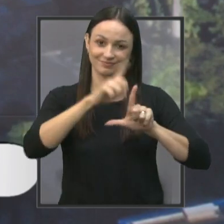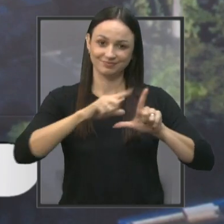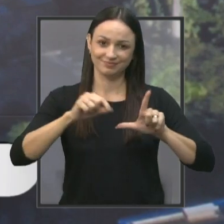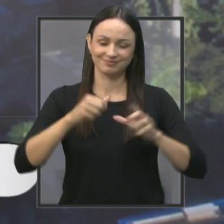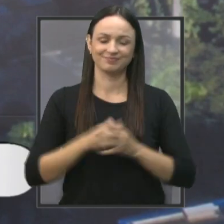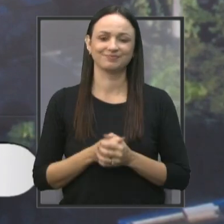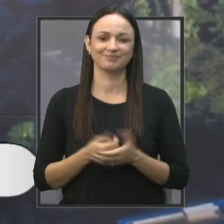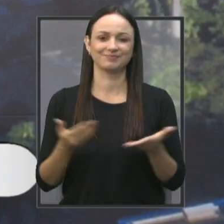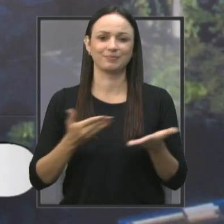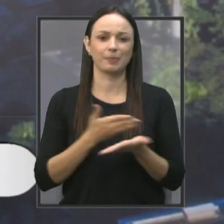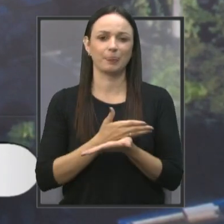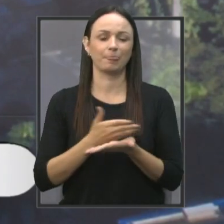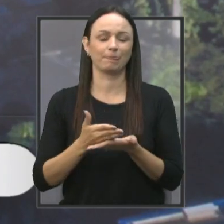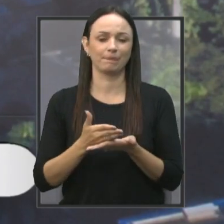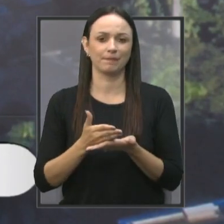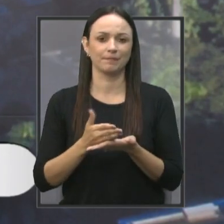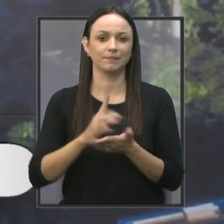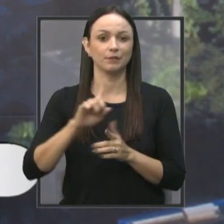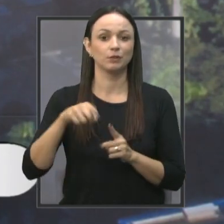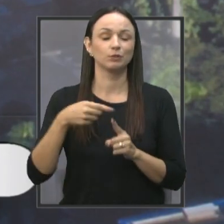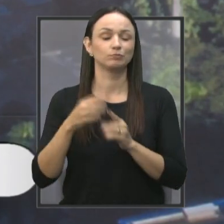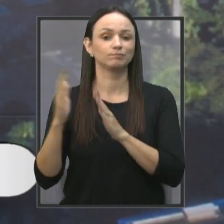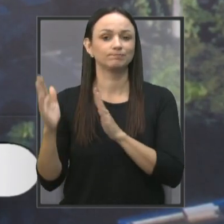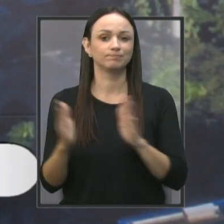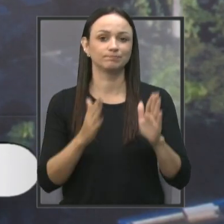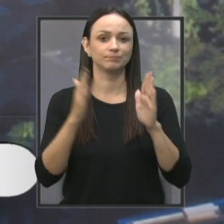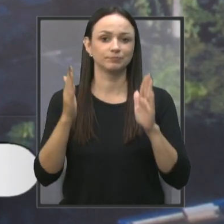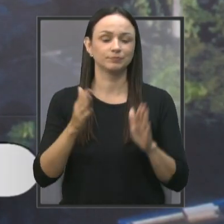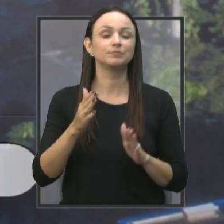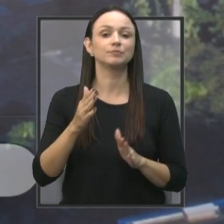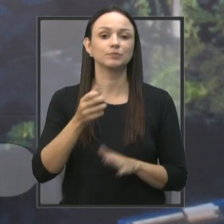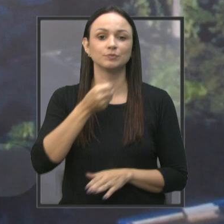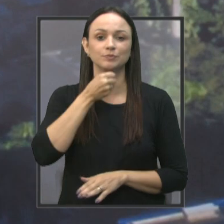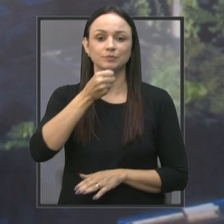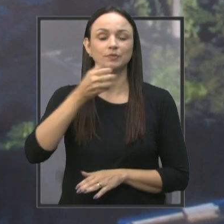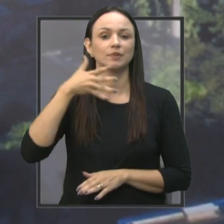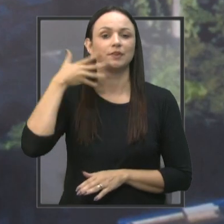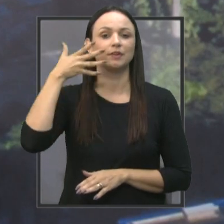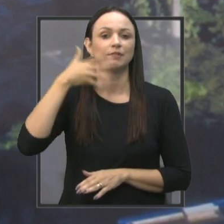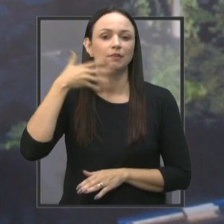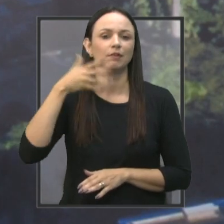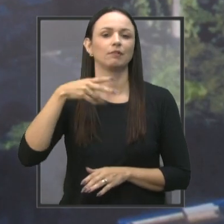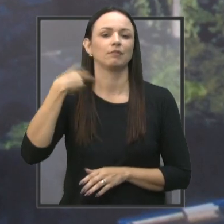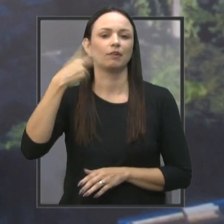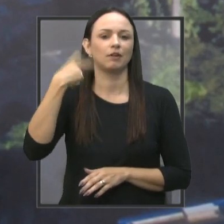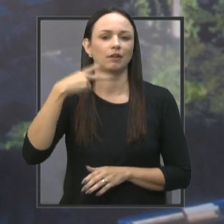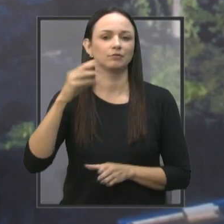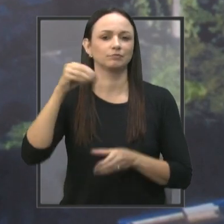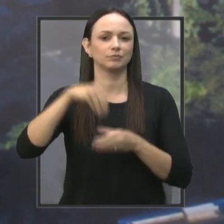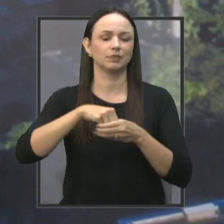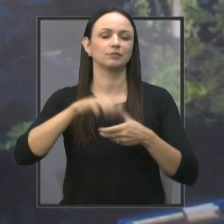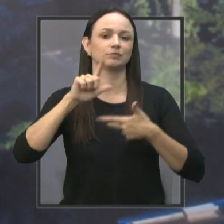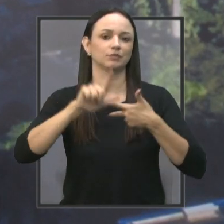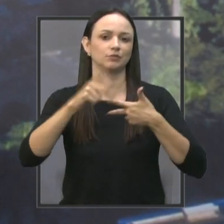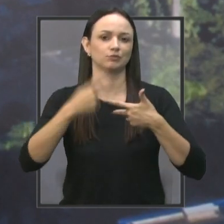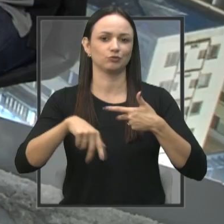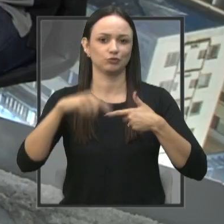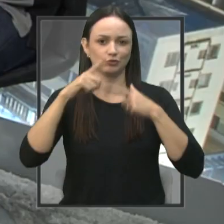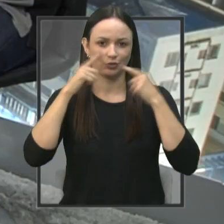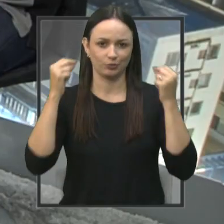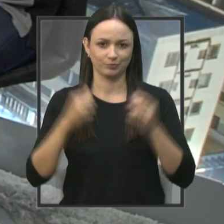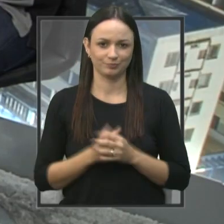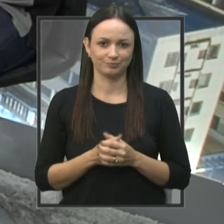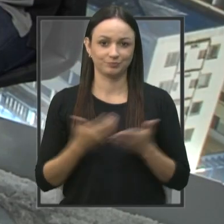Câmara Jaú. Nós estamos iniciando uma nova rodada de entrevistas com os parlamentares que compõem o Legislativo